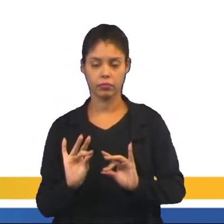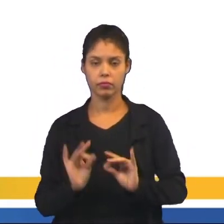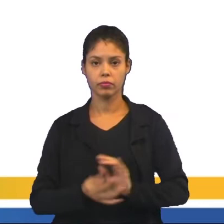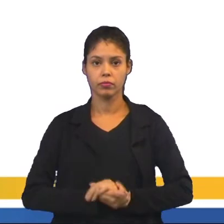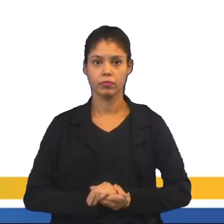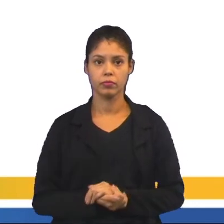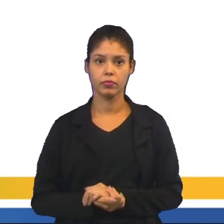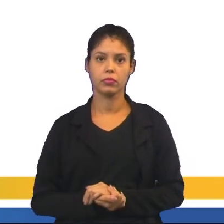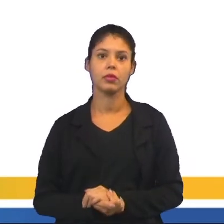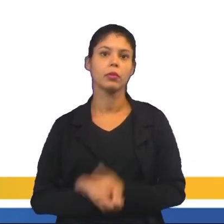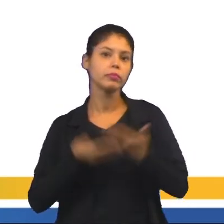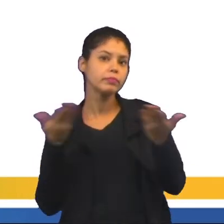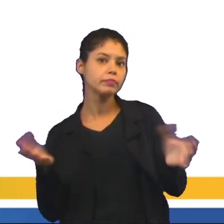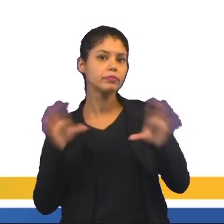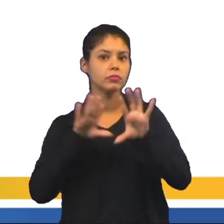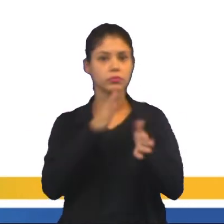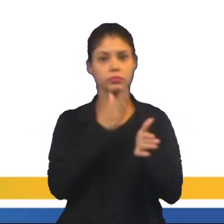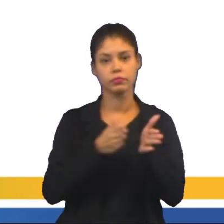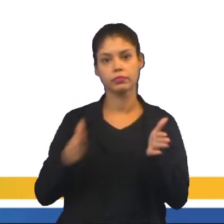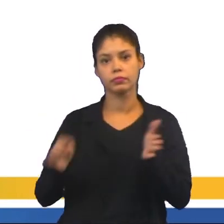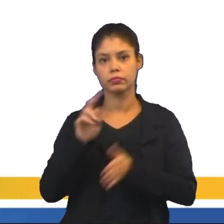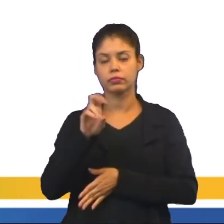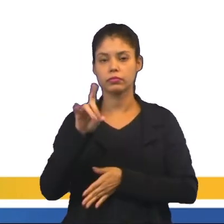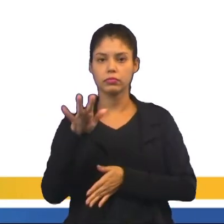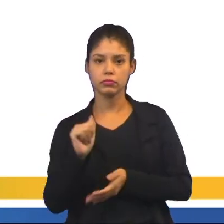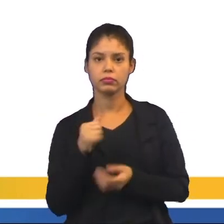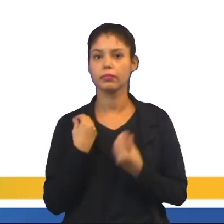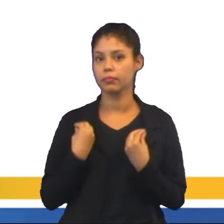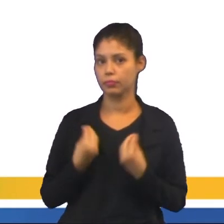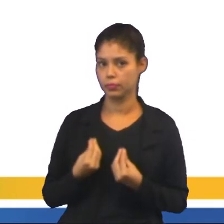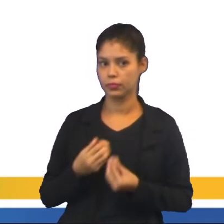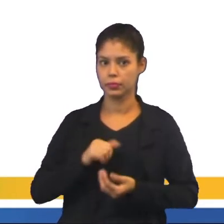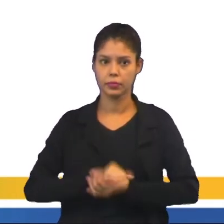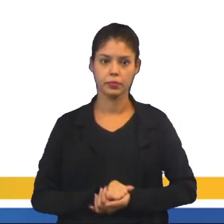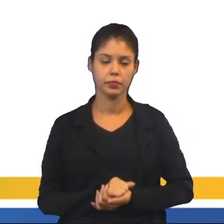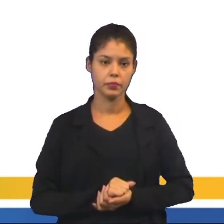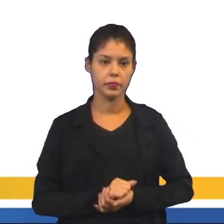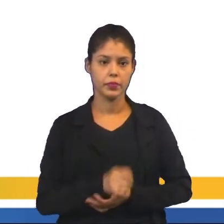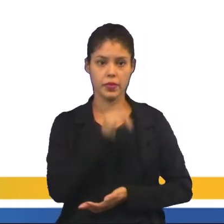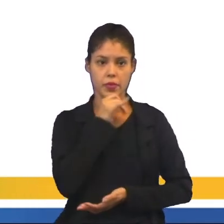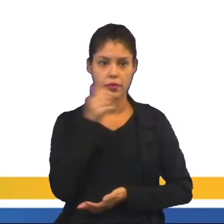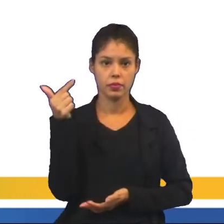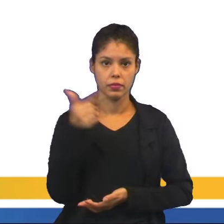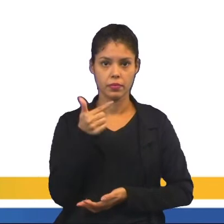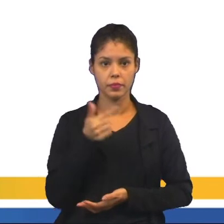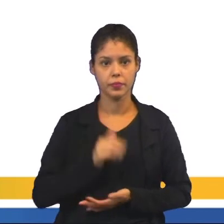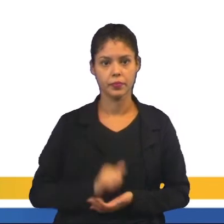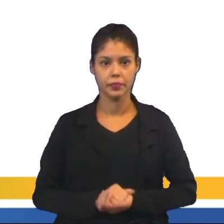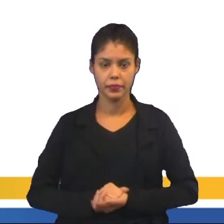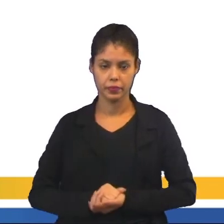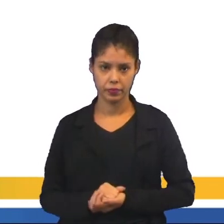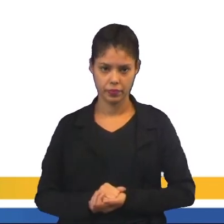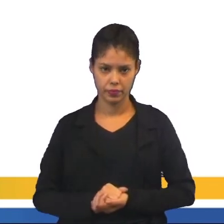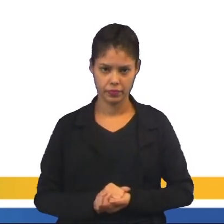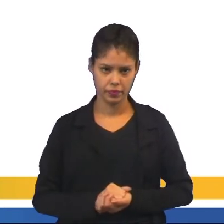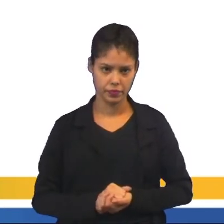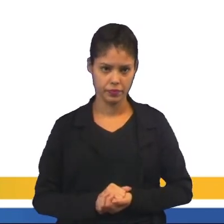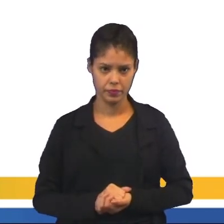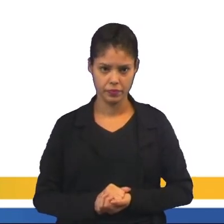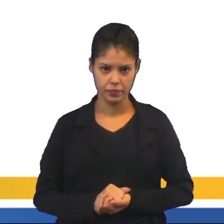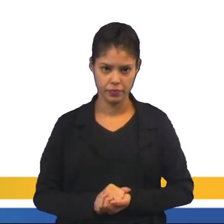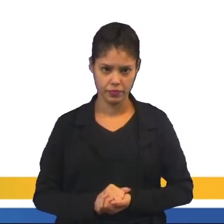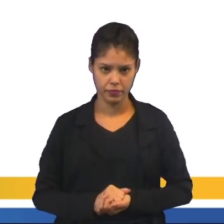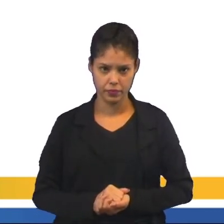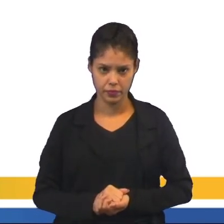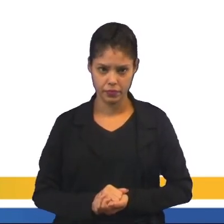atrás. Para isso que a frequência relativa serve. Então vamos aqui a um exemplo 2.